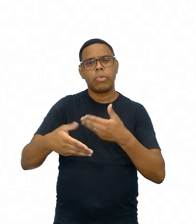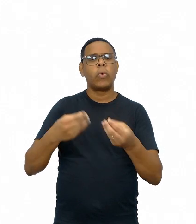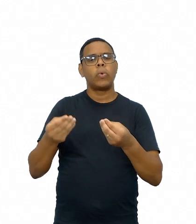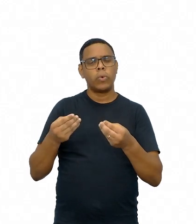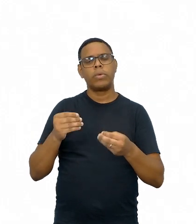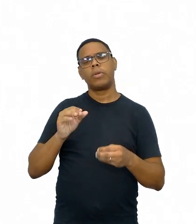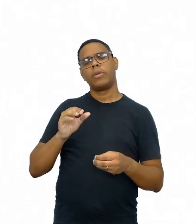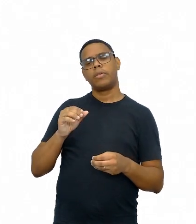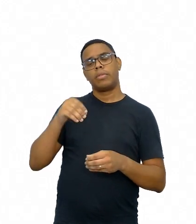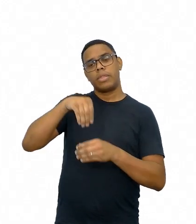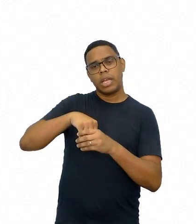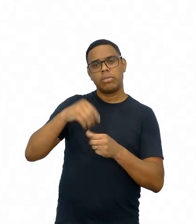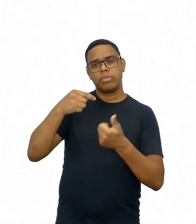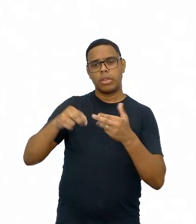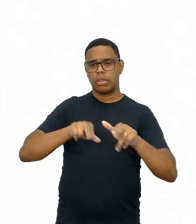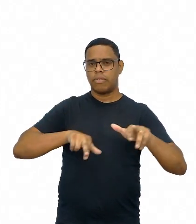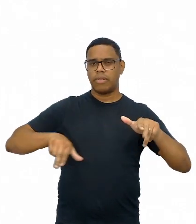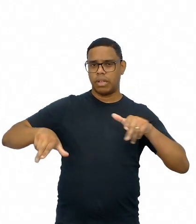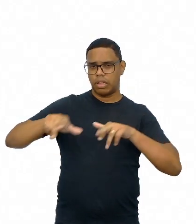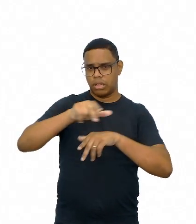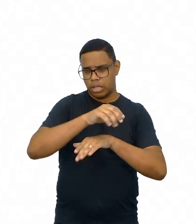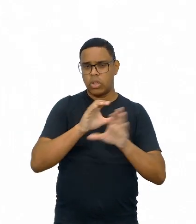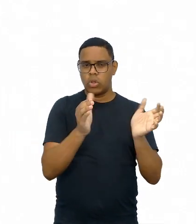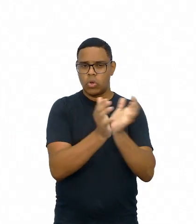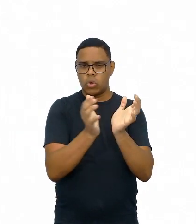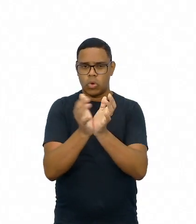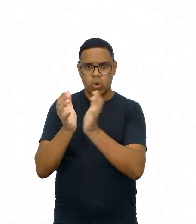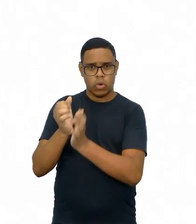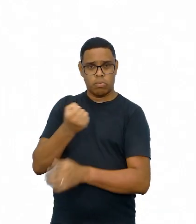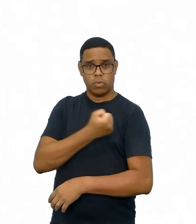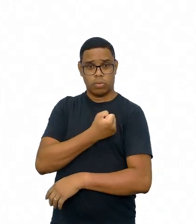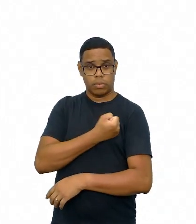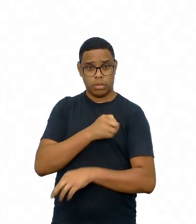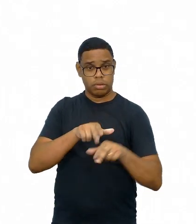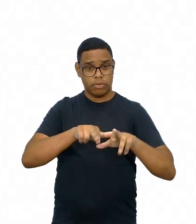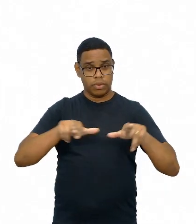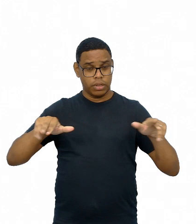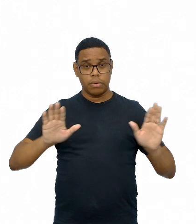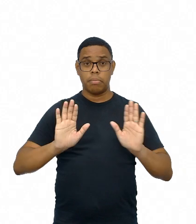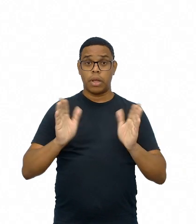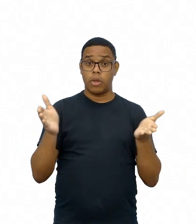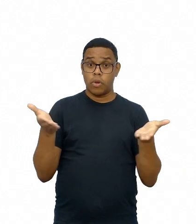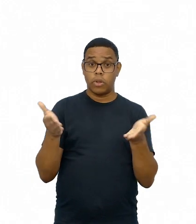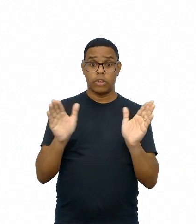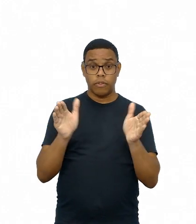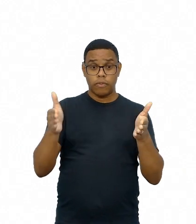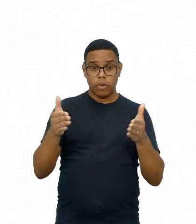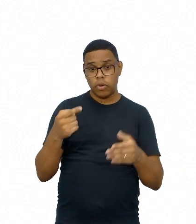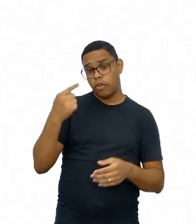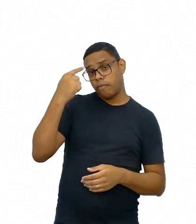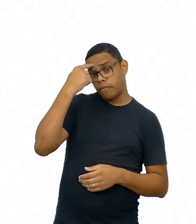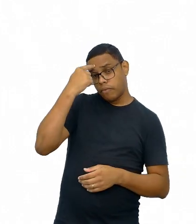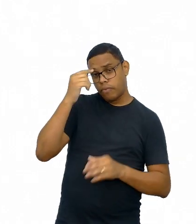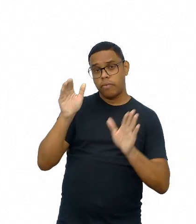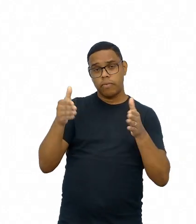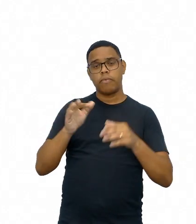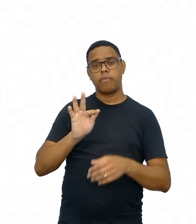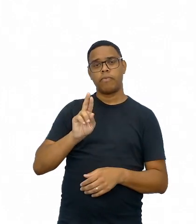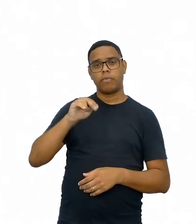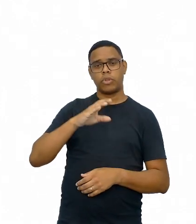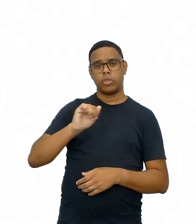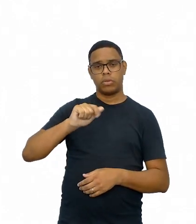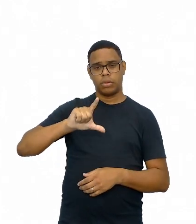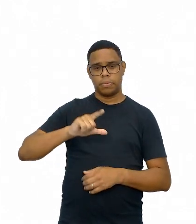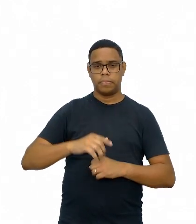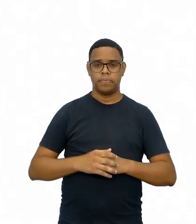que organizam aí os diferentes conjuntos numéricos. Mas o nosso foco hoje é o pensamento funcional. Então,